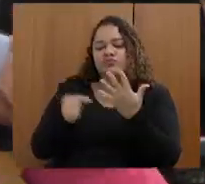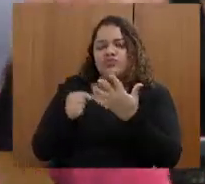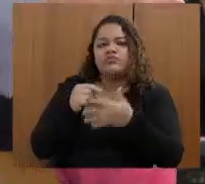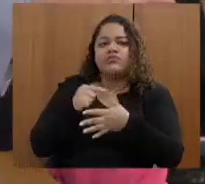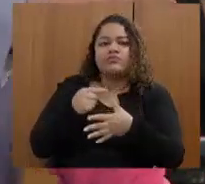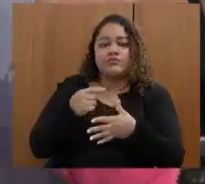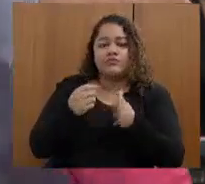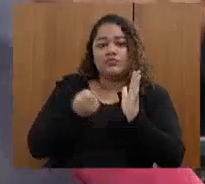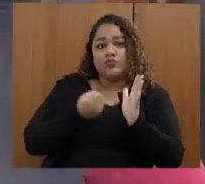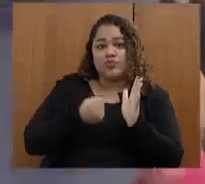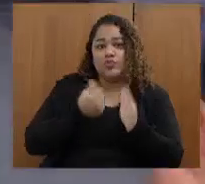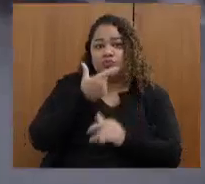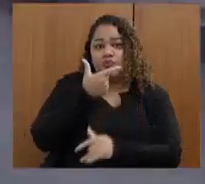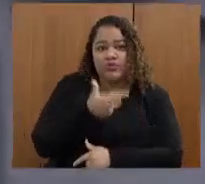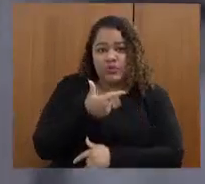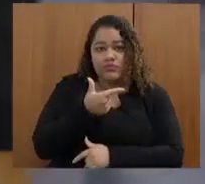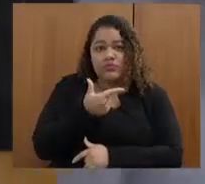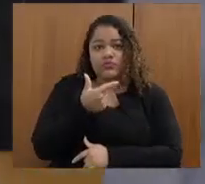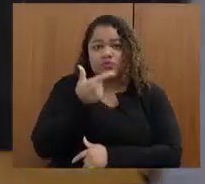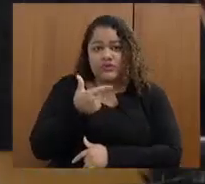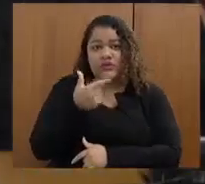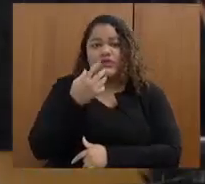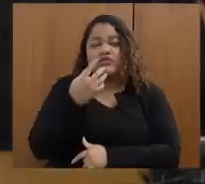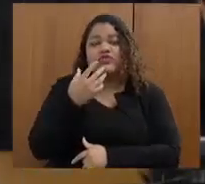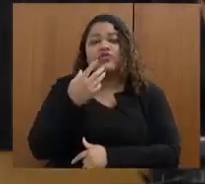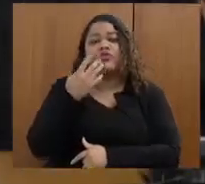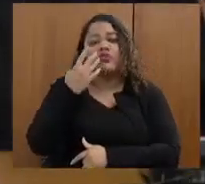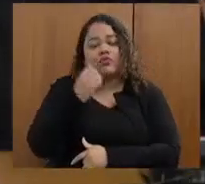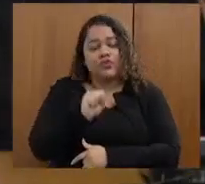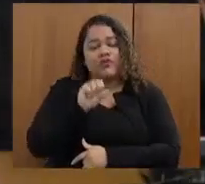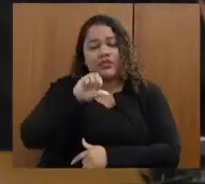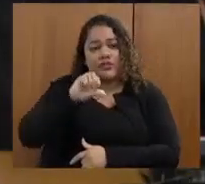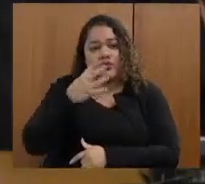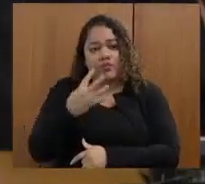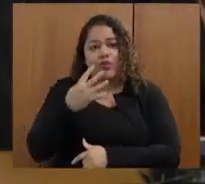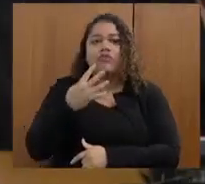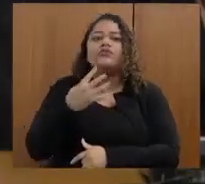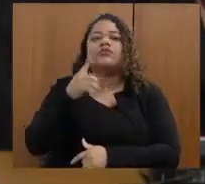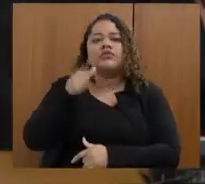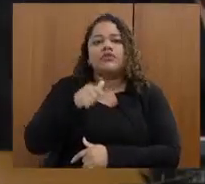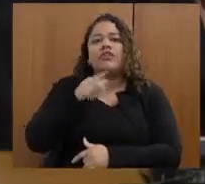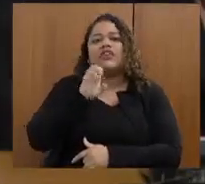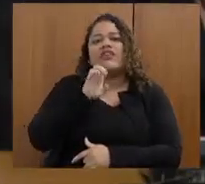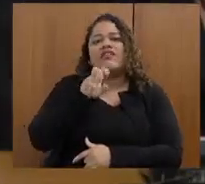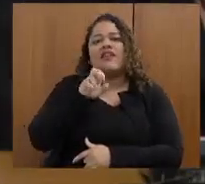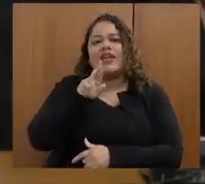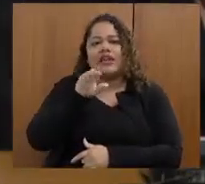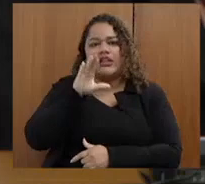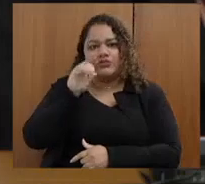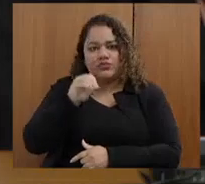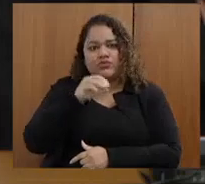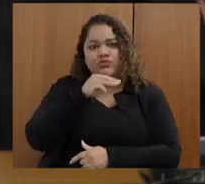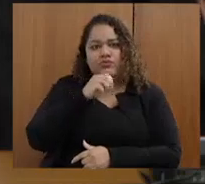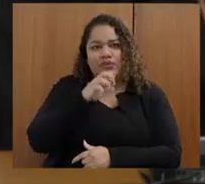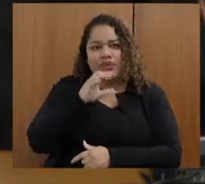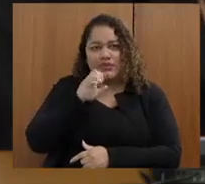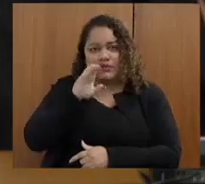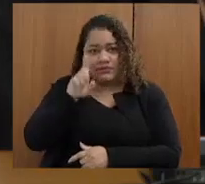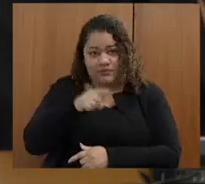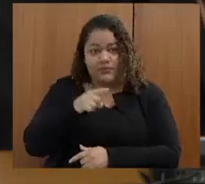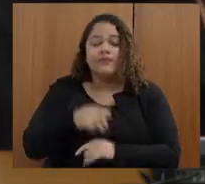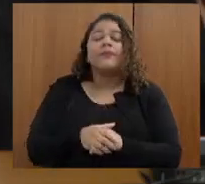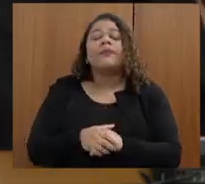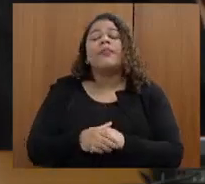2244 de autoria das deputadas Beatriz Cerqueira Macaé Evaristo Lohana requerem que seja informado a mesa